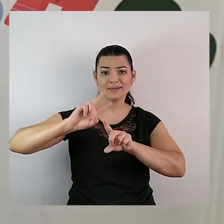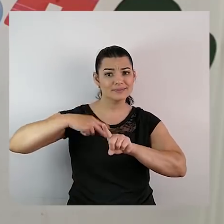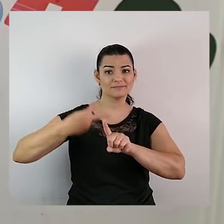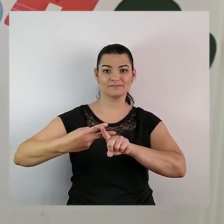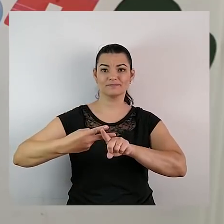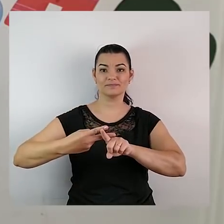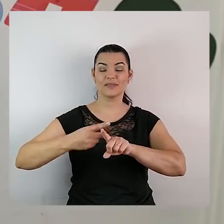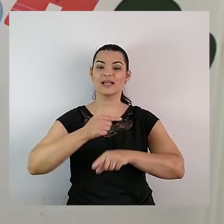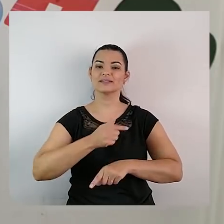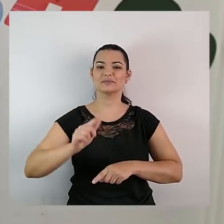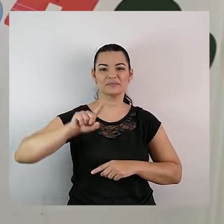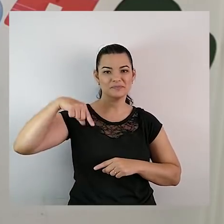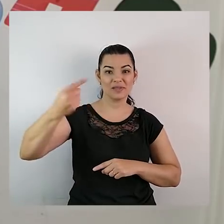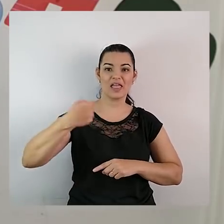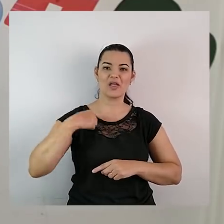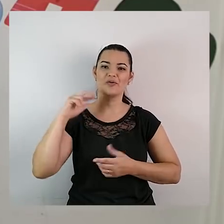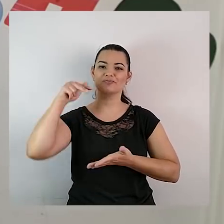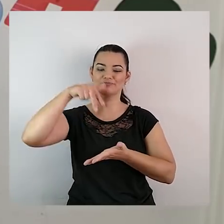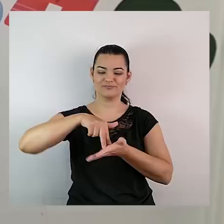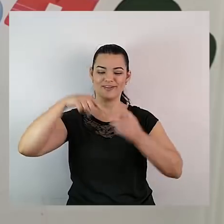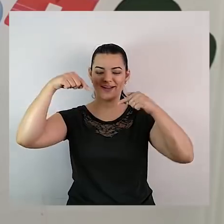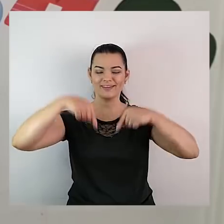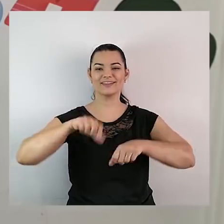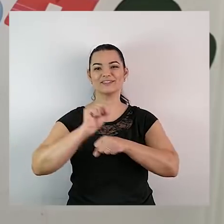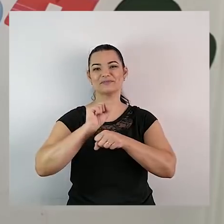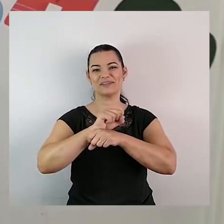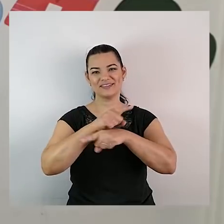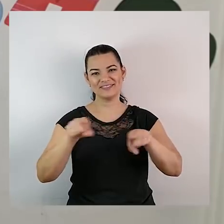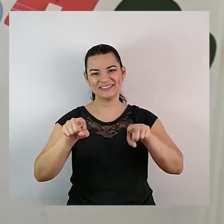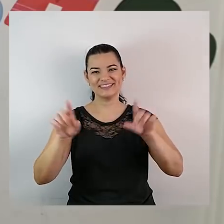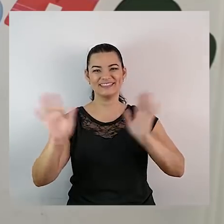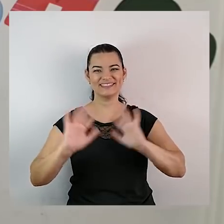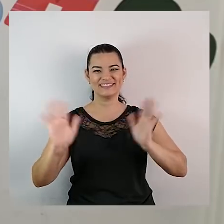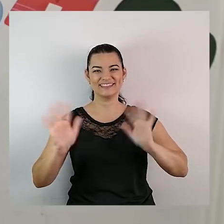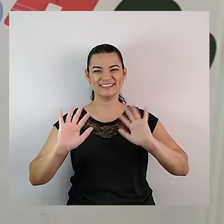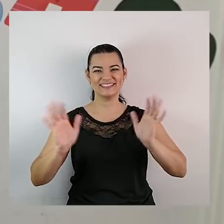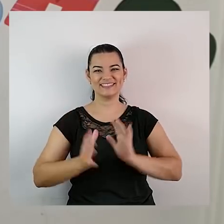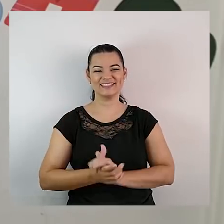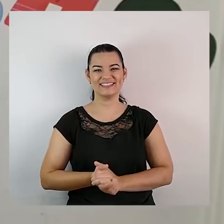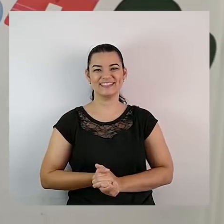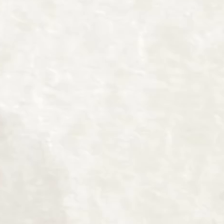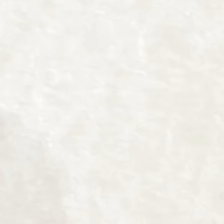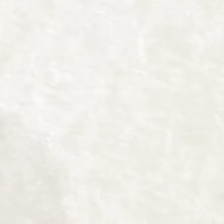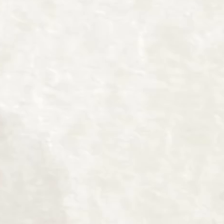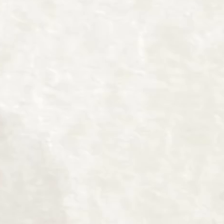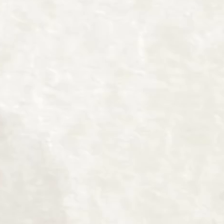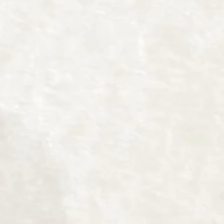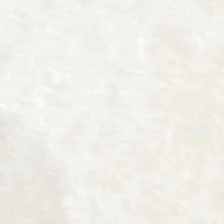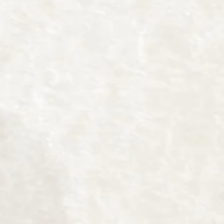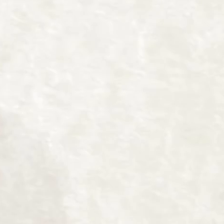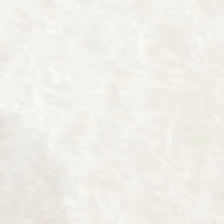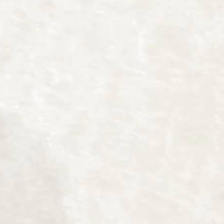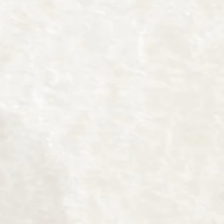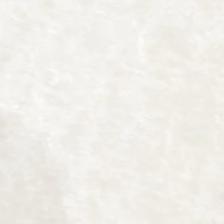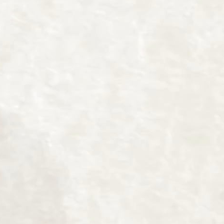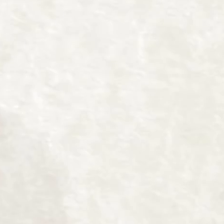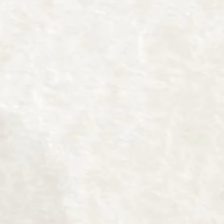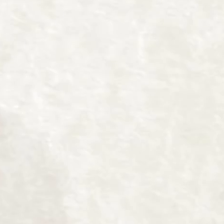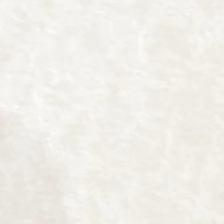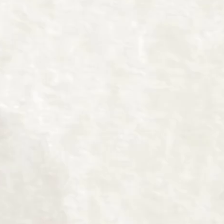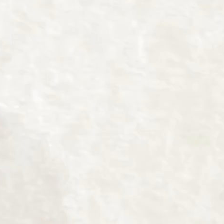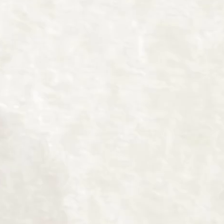nunca. E a semana que vem, eu estou aqui à sua espera. Tchau, tchau.